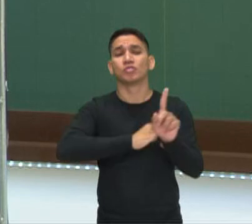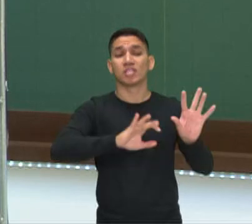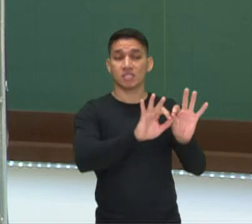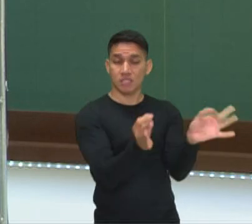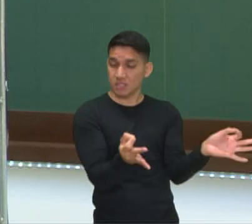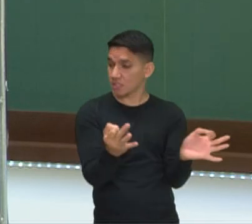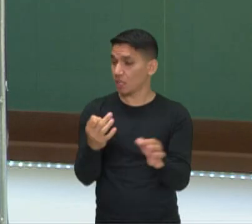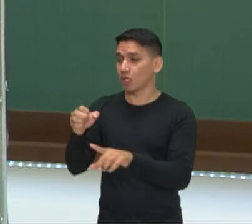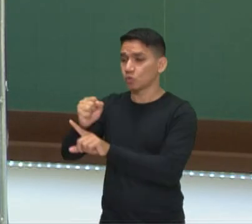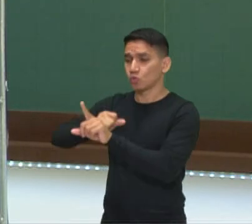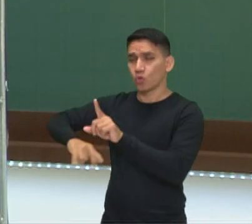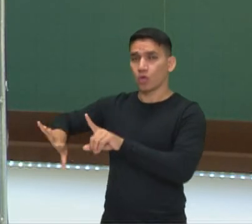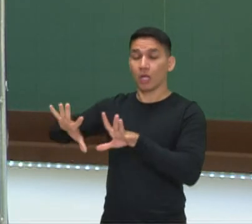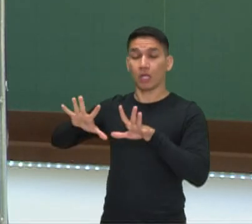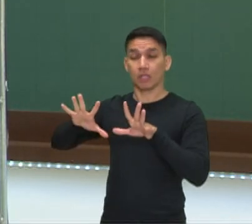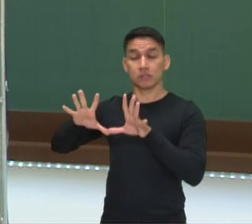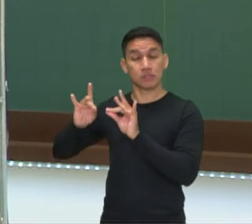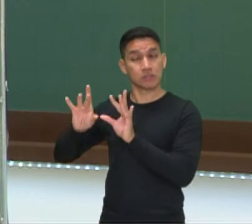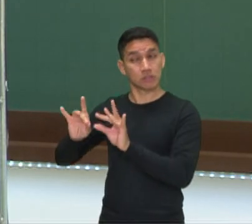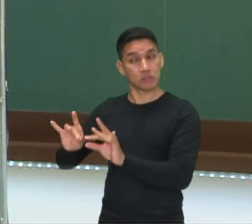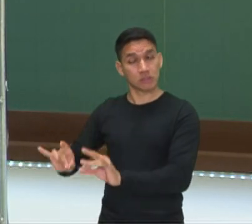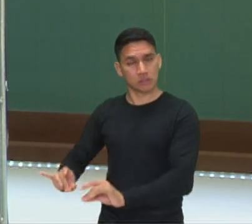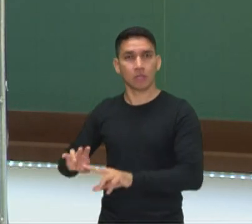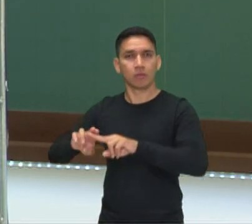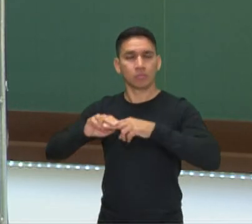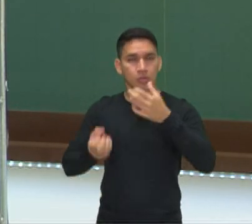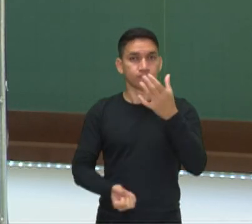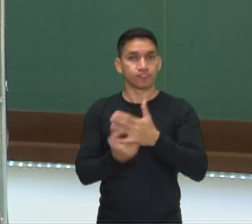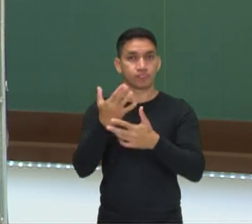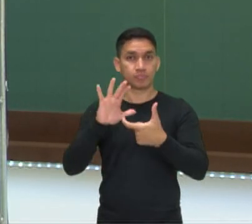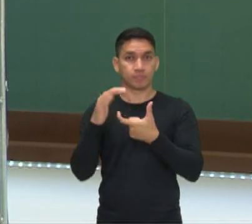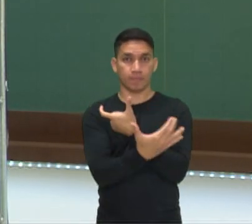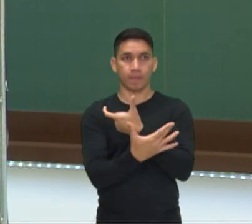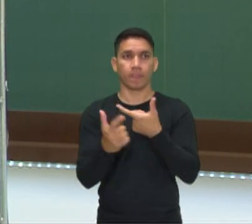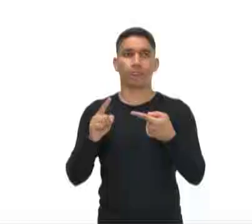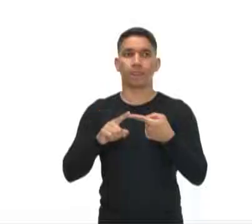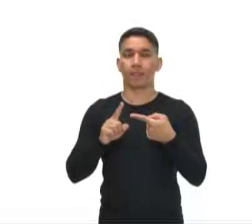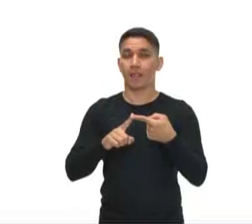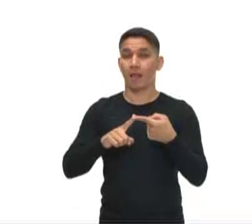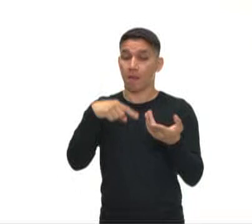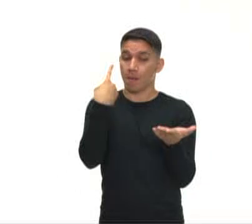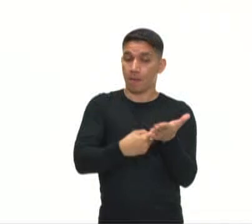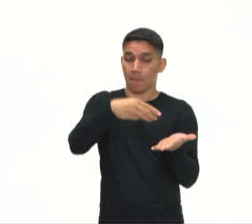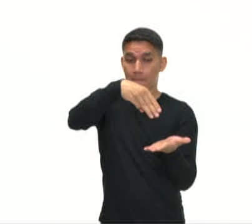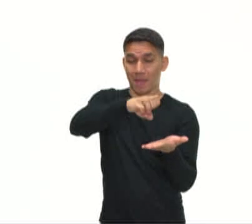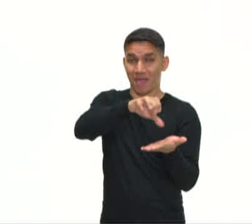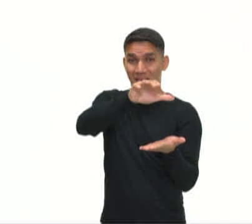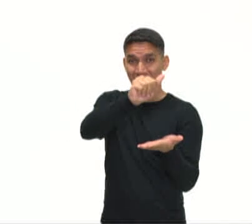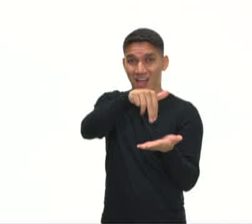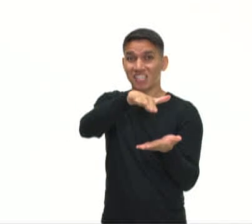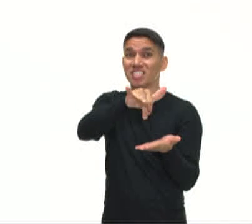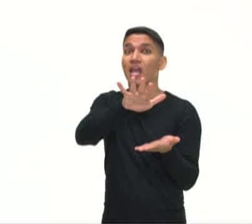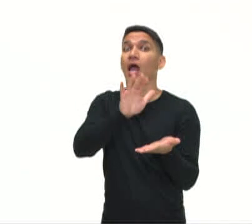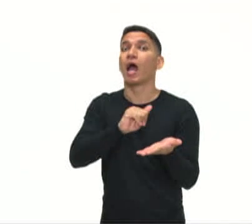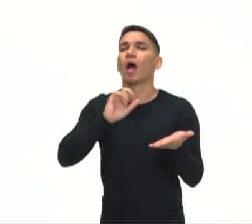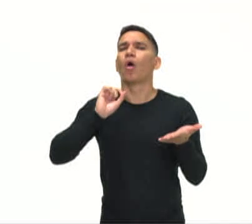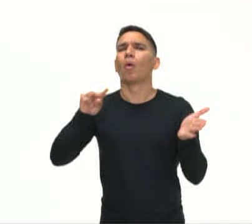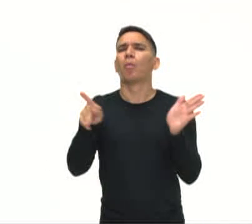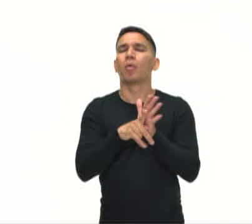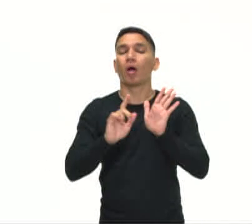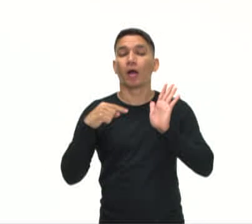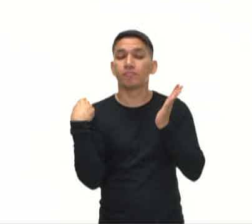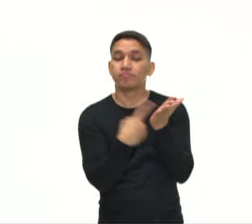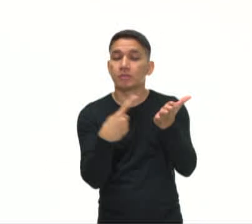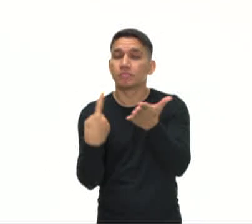sociedades complexas. E aí ele criou esses termos. A solidariedade mecânica é a identificação através